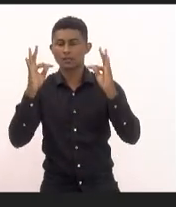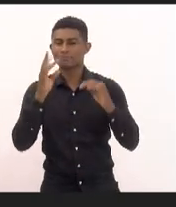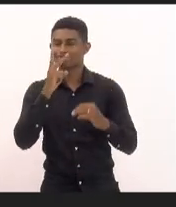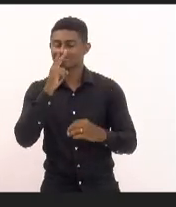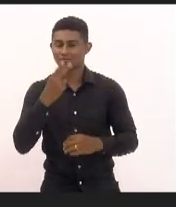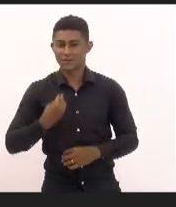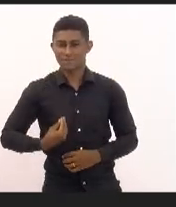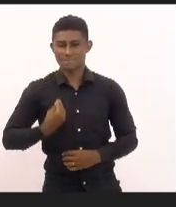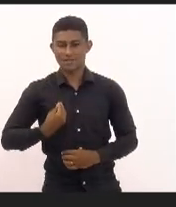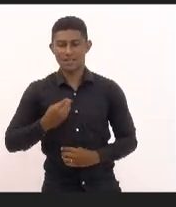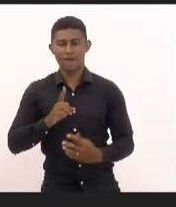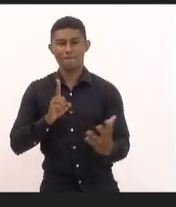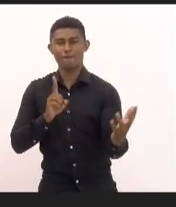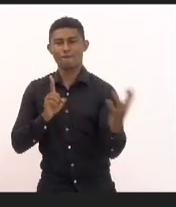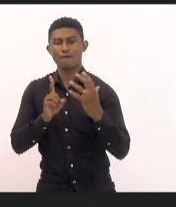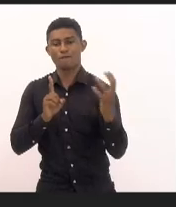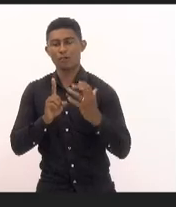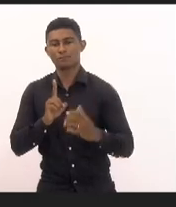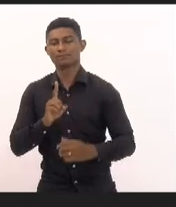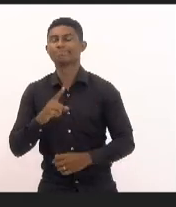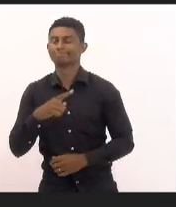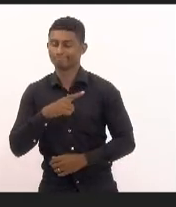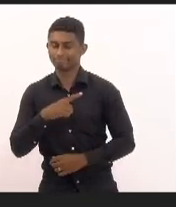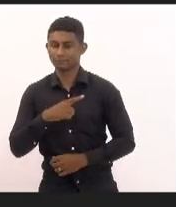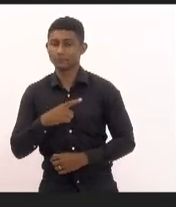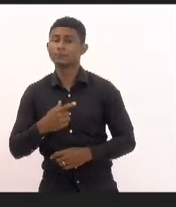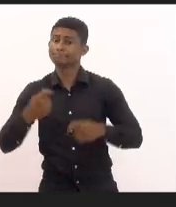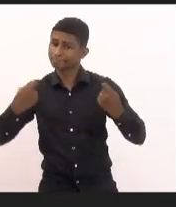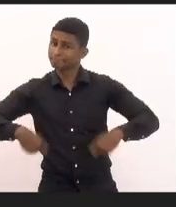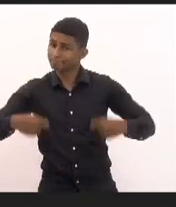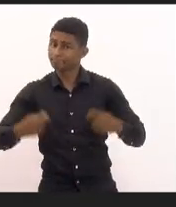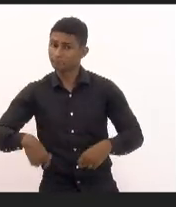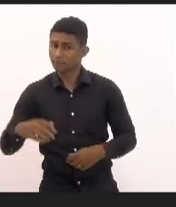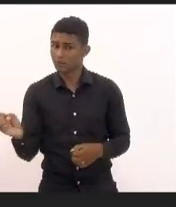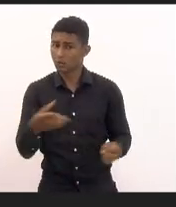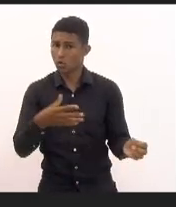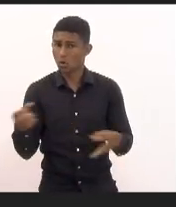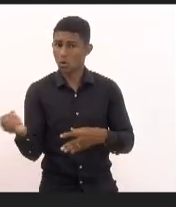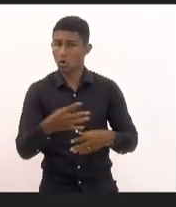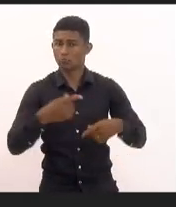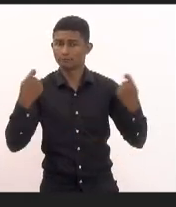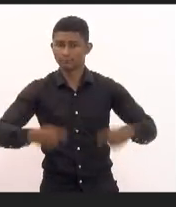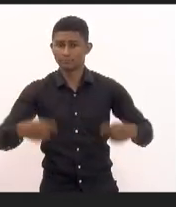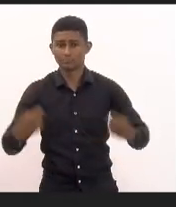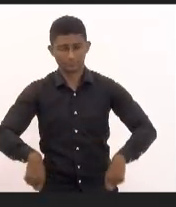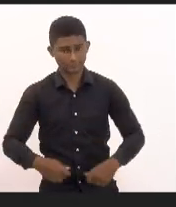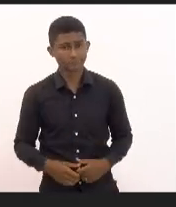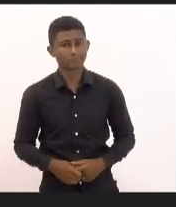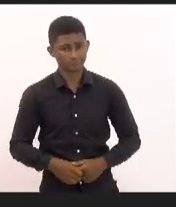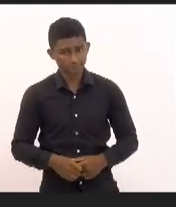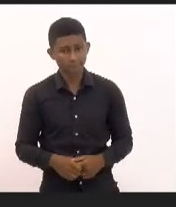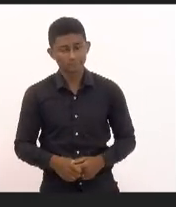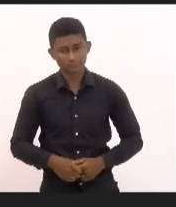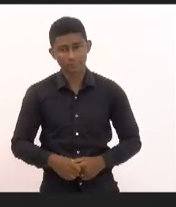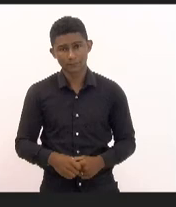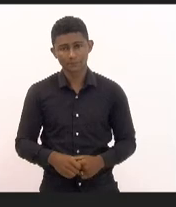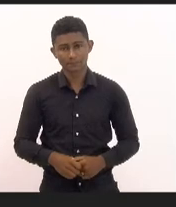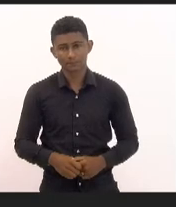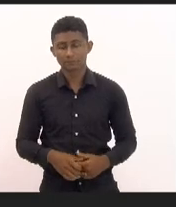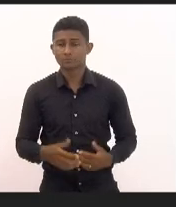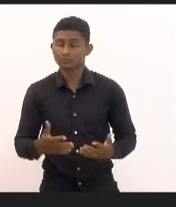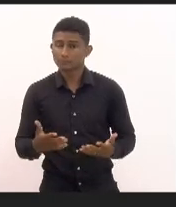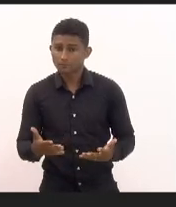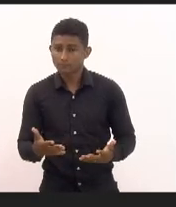possível e necessário a informatização, a modernização, a inovação, né,